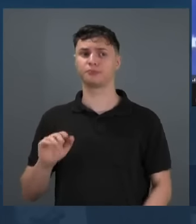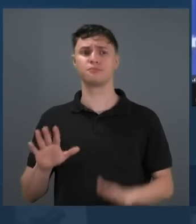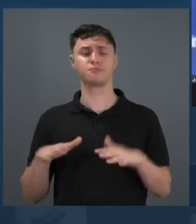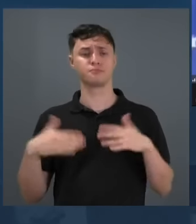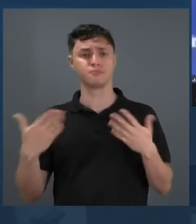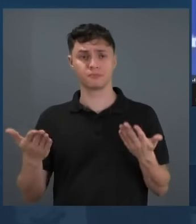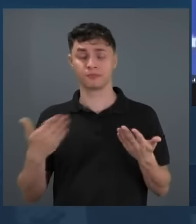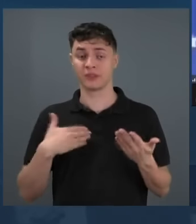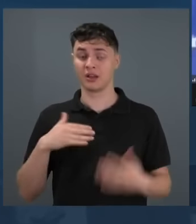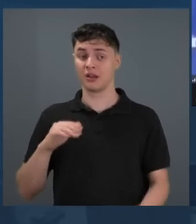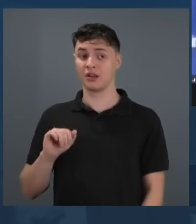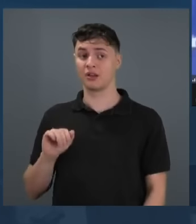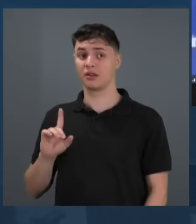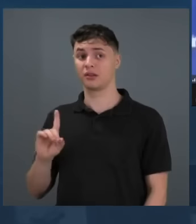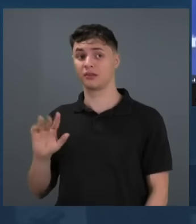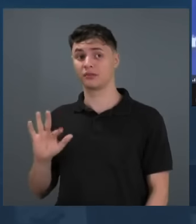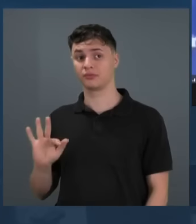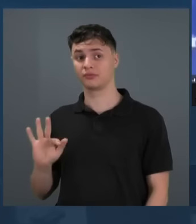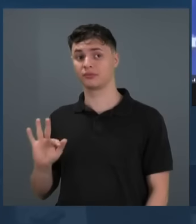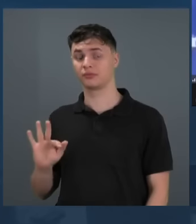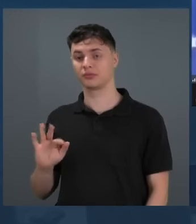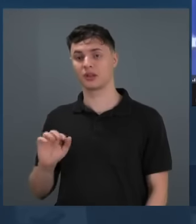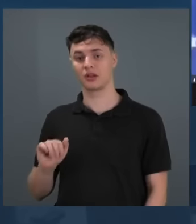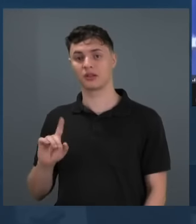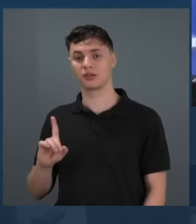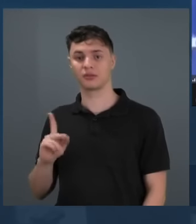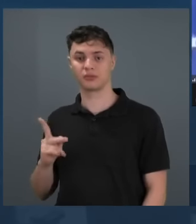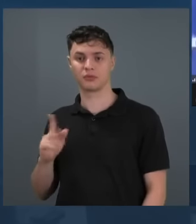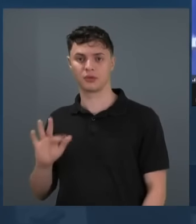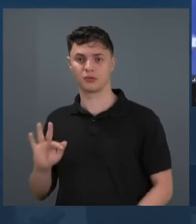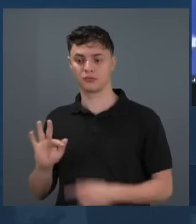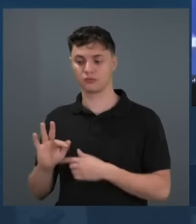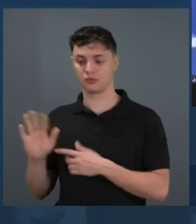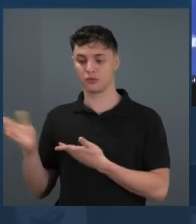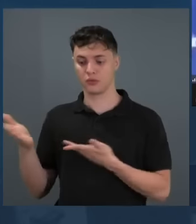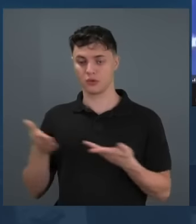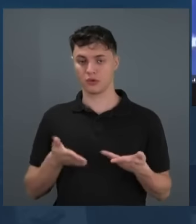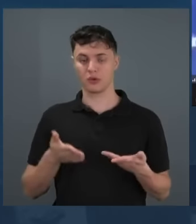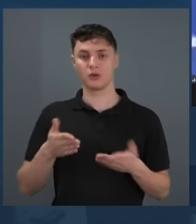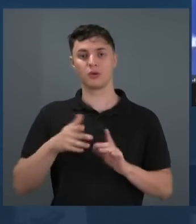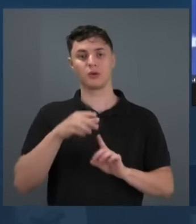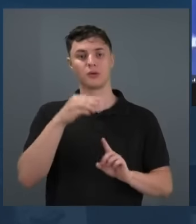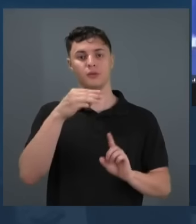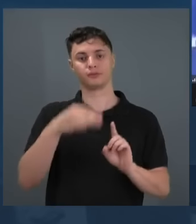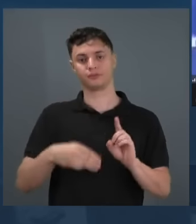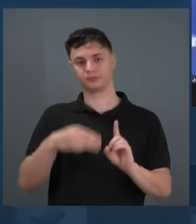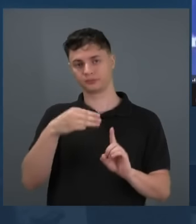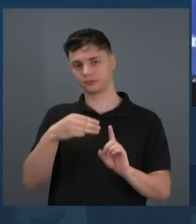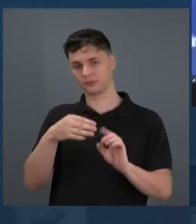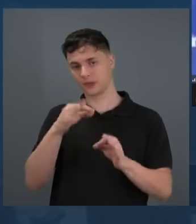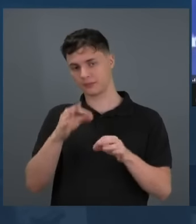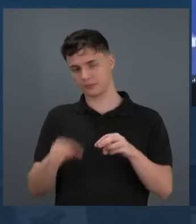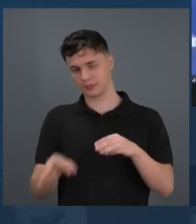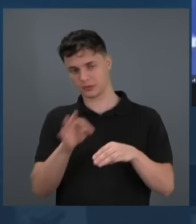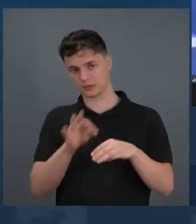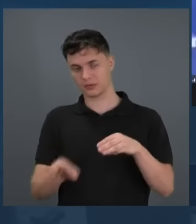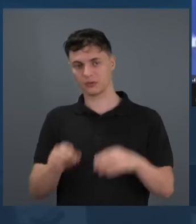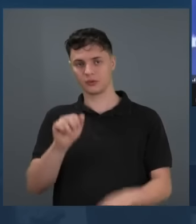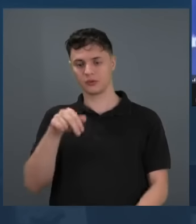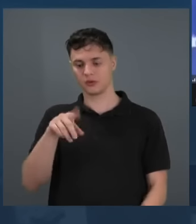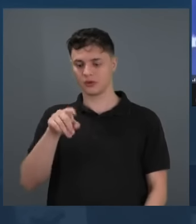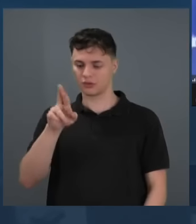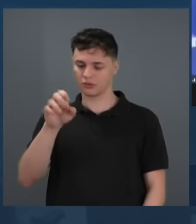a DPF foi recepcionada pelo ministro André Mendonça, que decidiu enviar diretamente